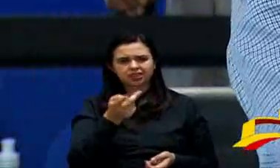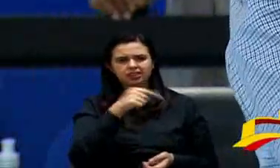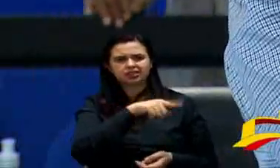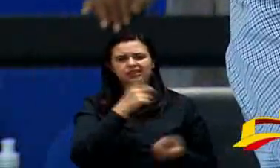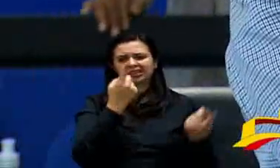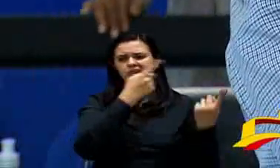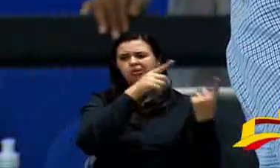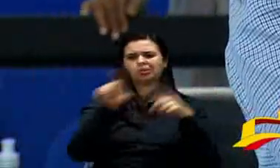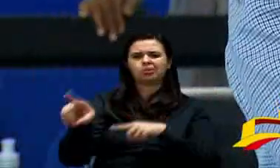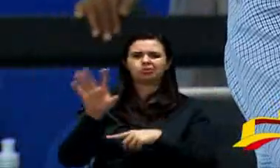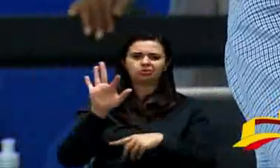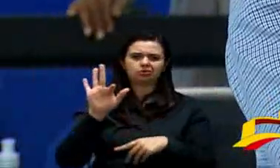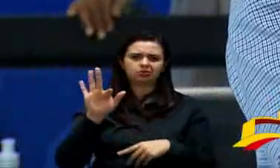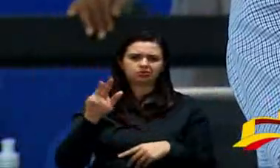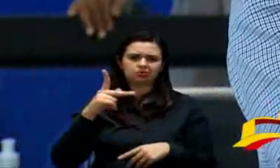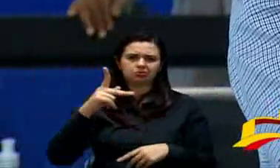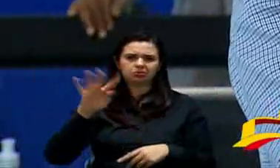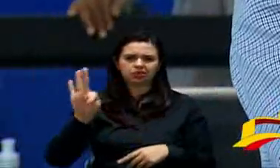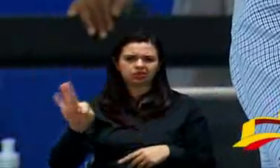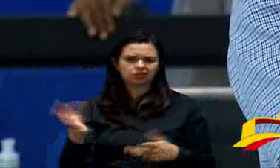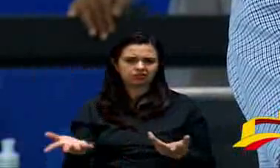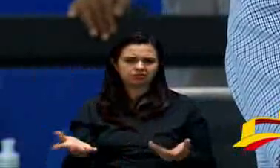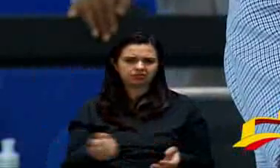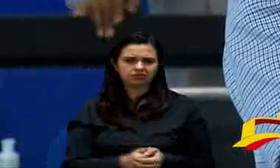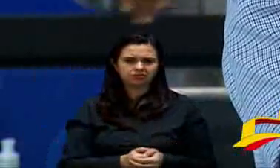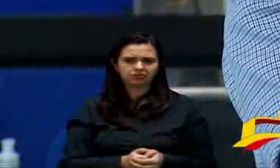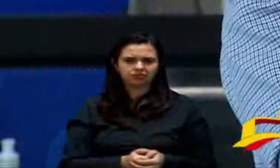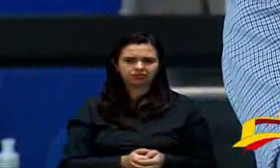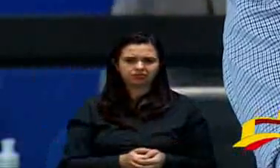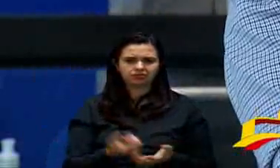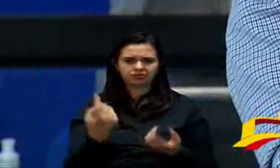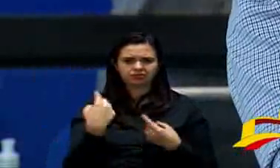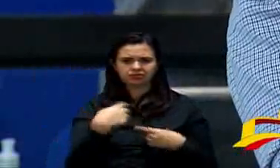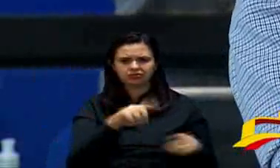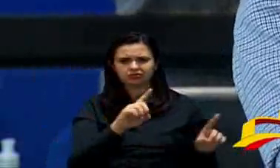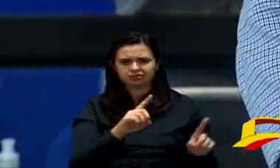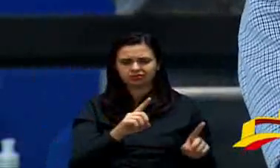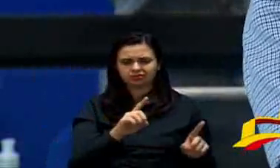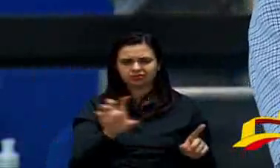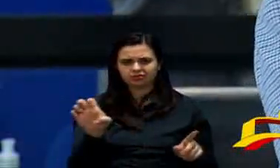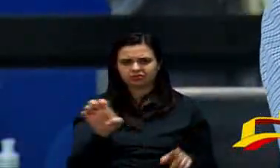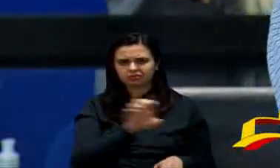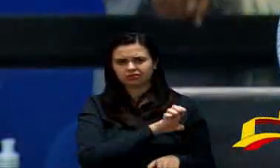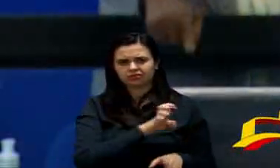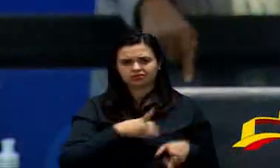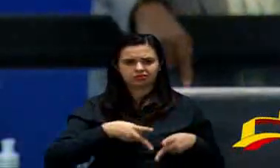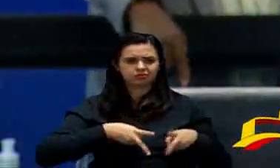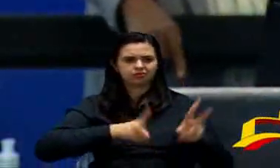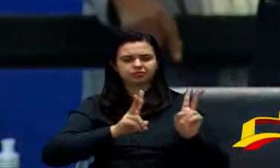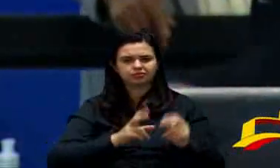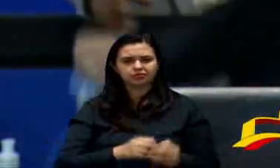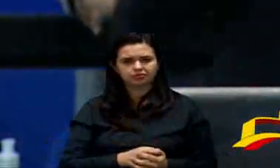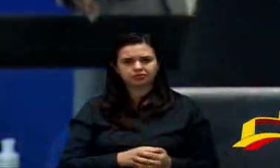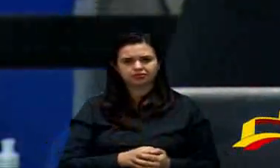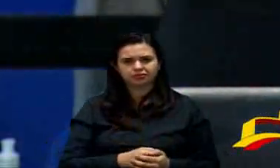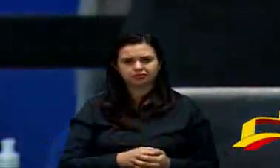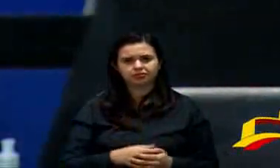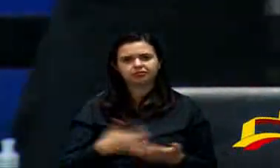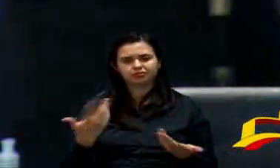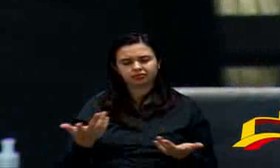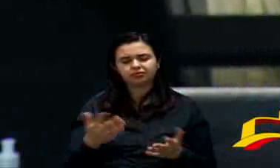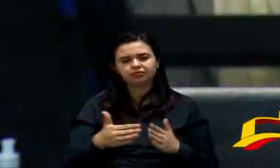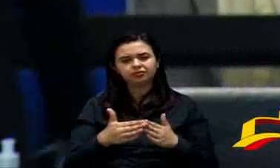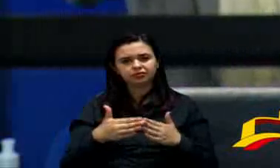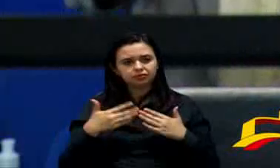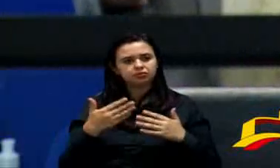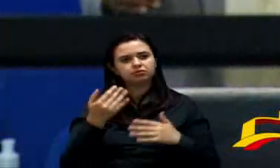e é, inclusive contra a direita, a esquerda progressista. Isso é fantástico. Então, eu peço a rejeição